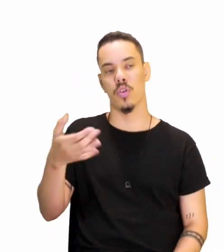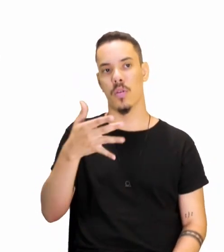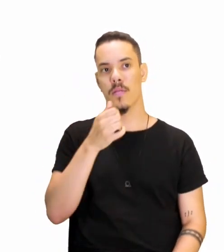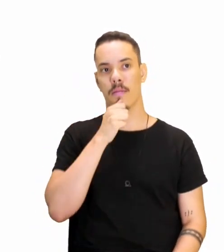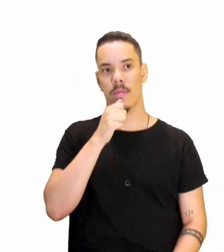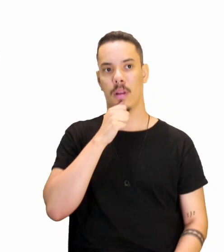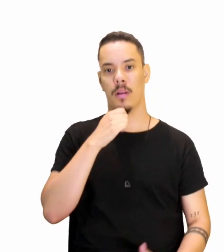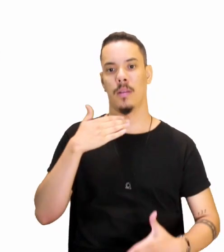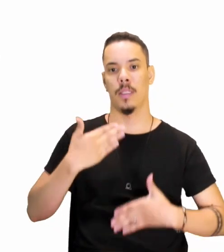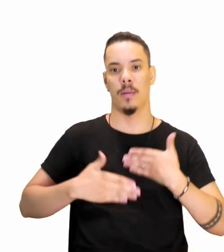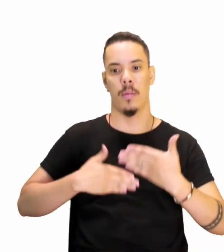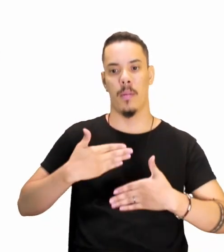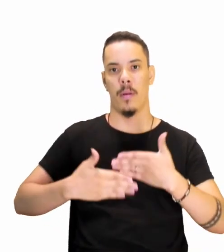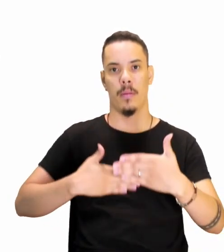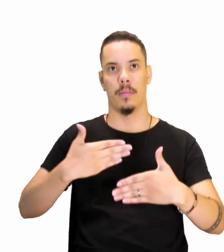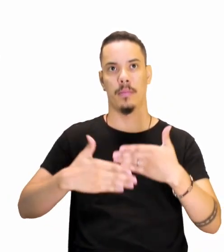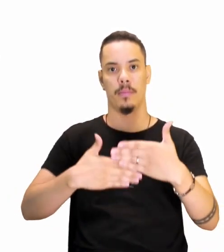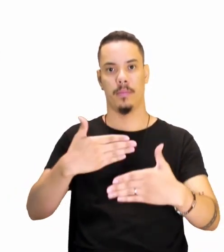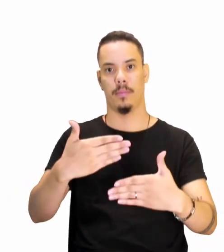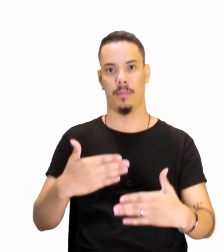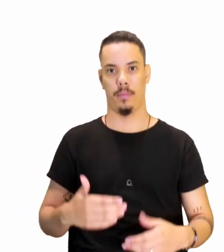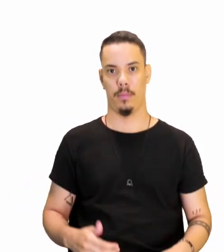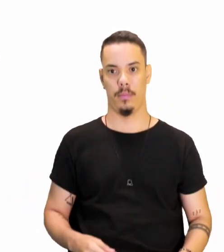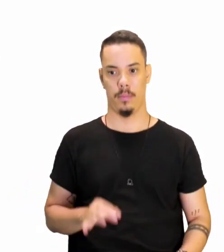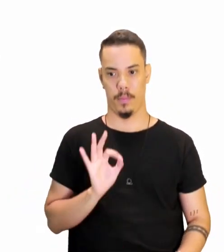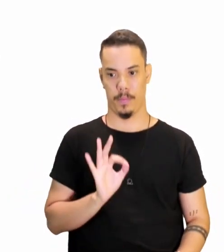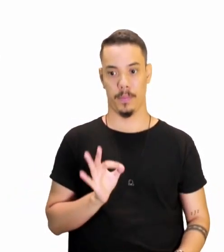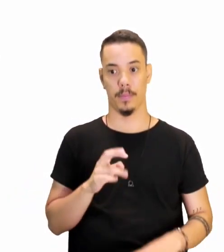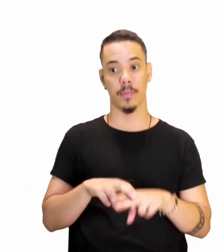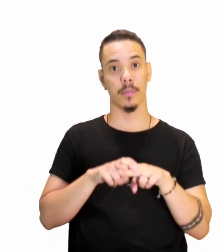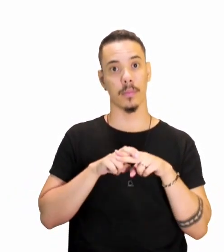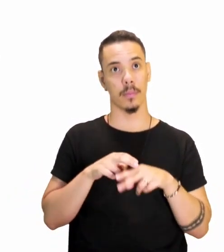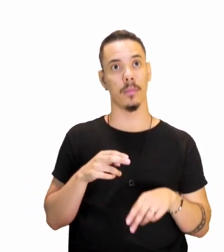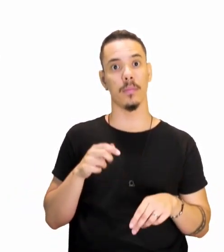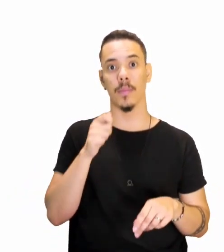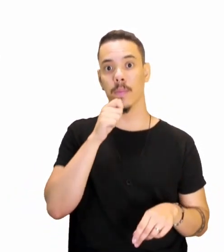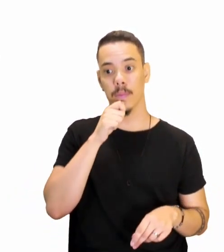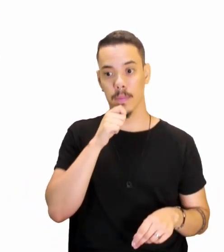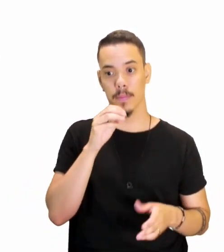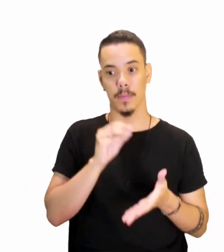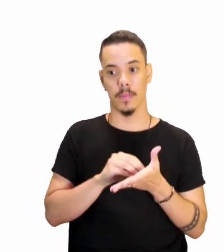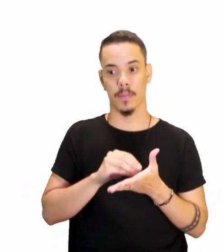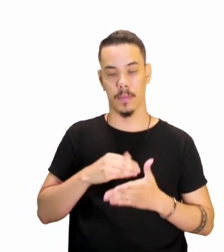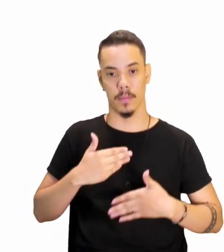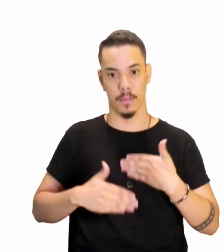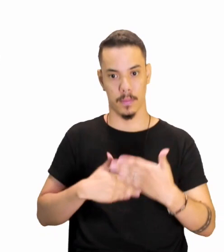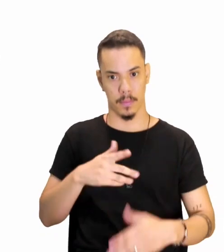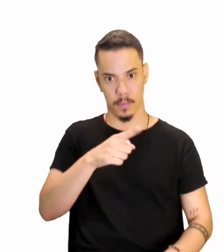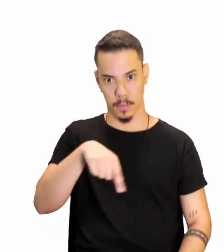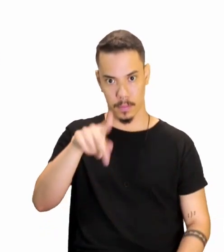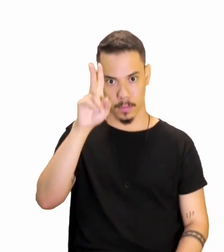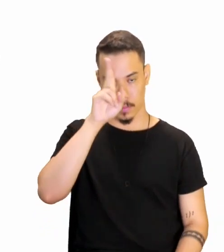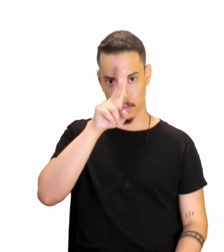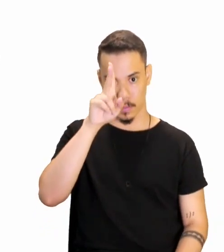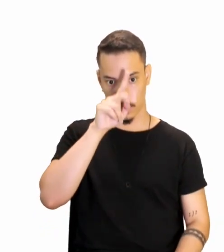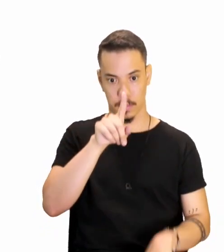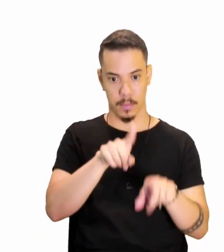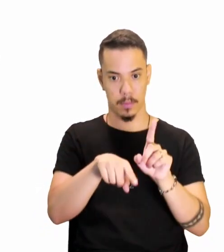processo de evolução, amadinho, ainda. Ó, ainda mais ali, está evoluindo. Né? Lembra da